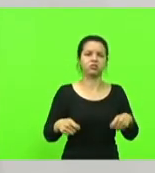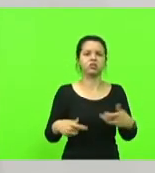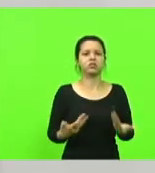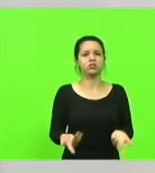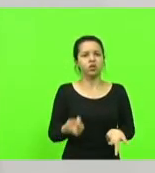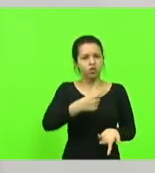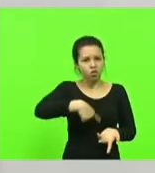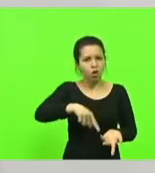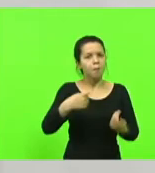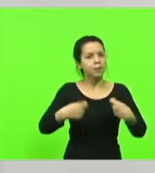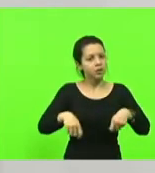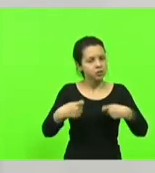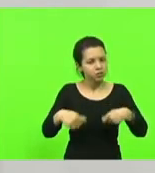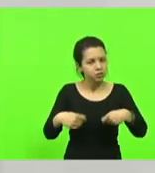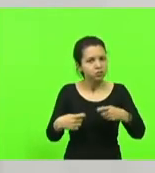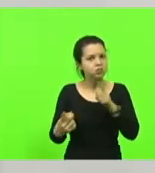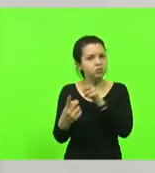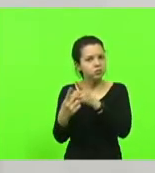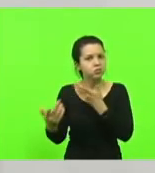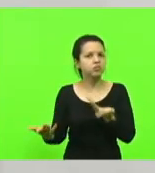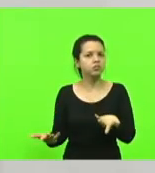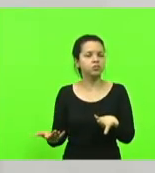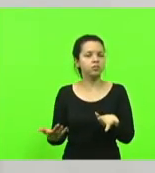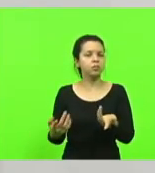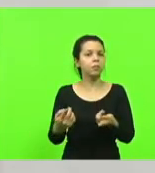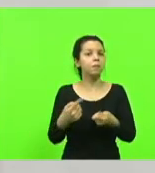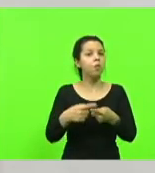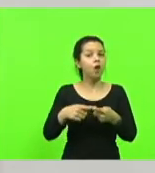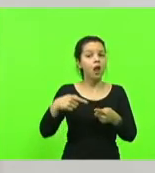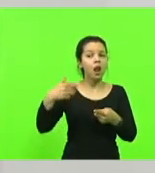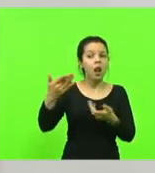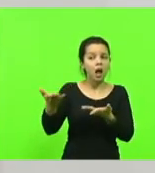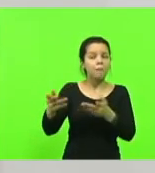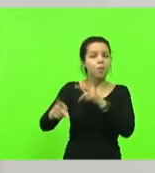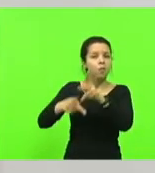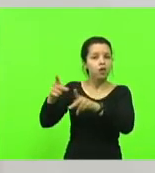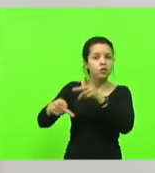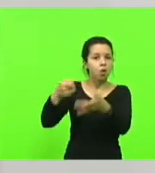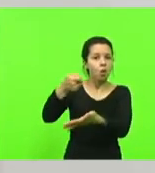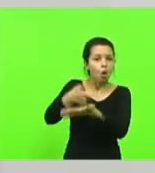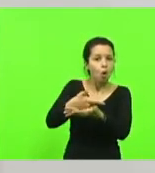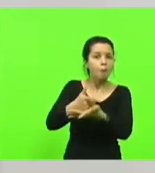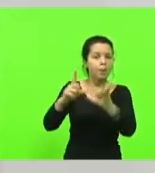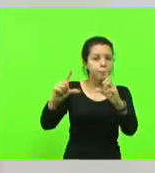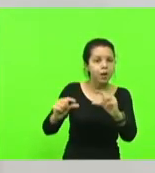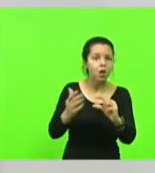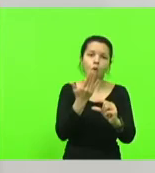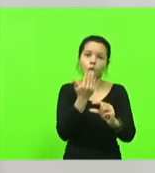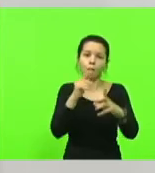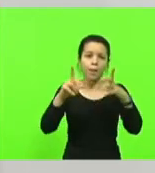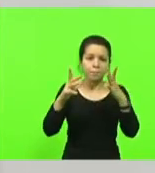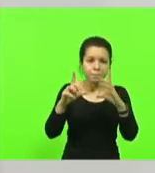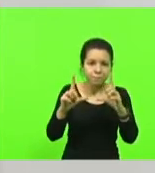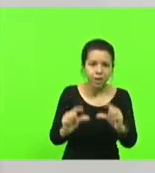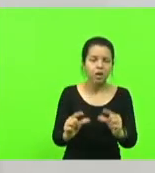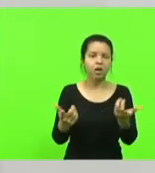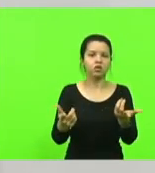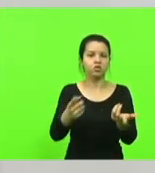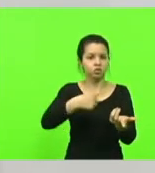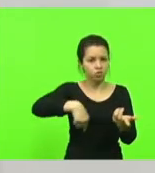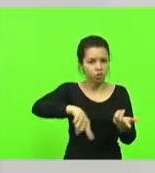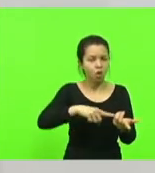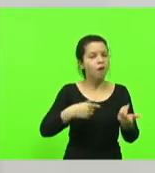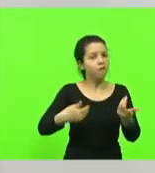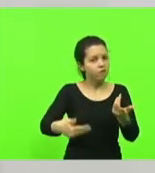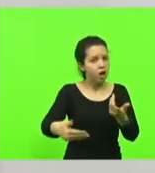temos que procurar, porque lá na ponta, o povo está comprando menos, o povo está comendo menos, e nós vamos ter um